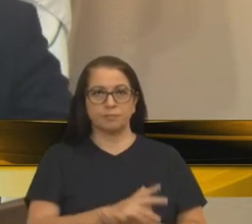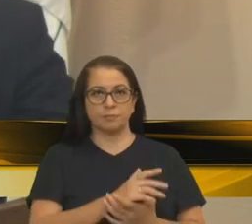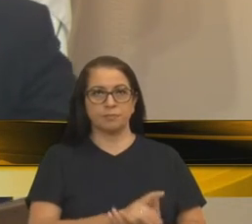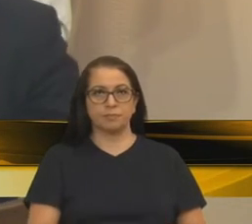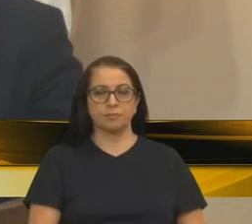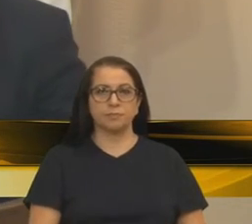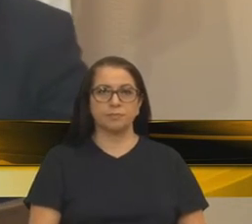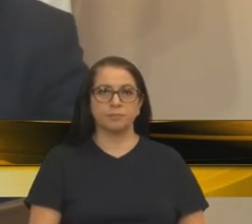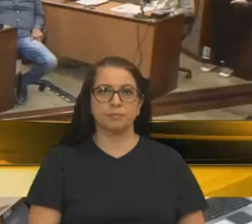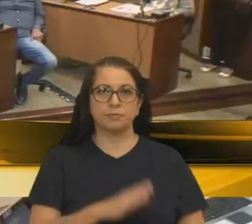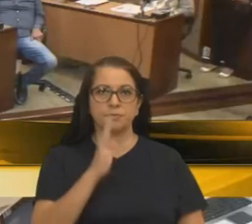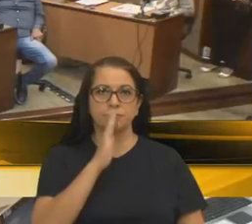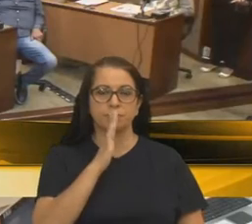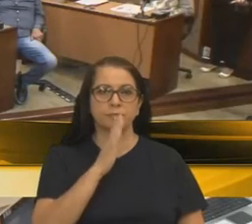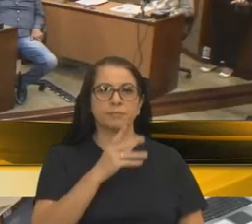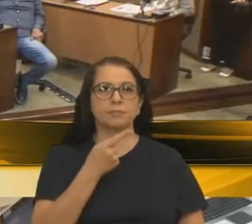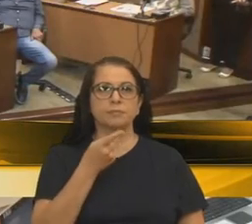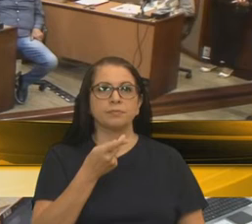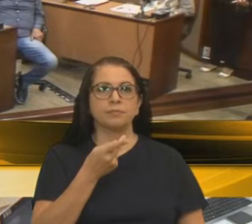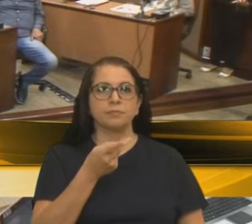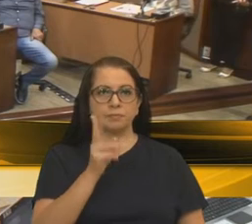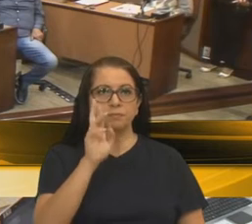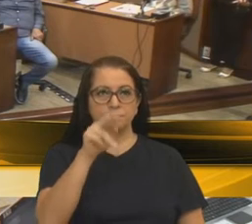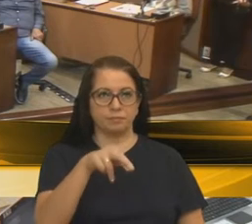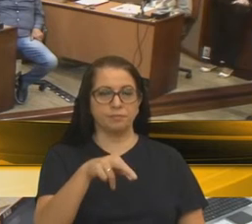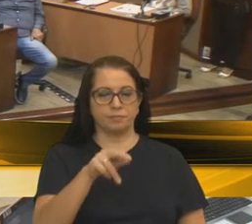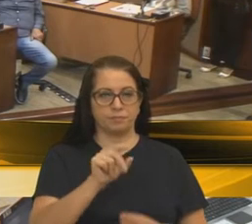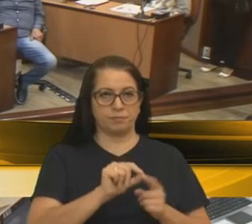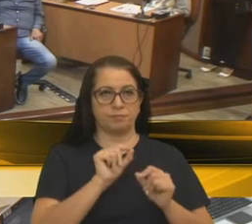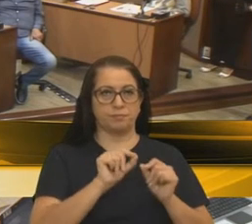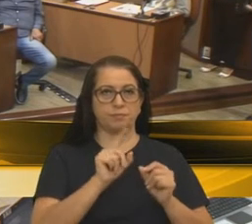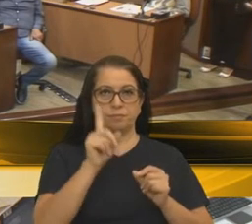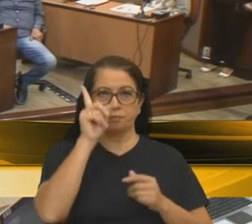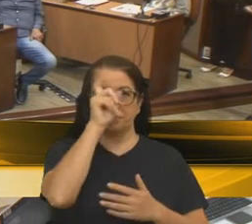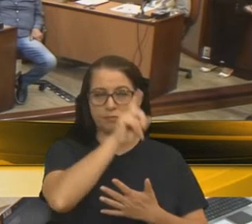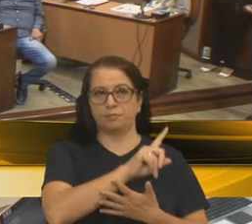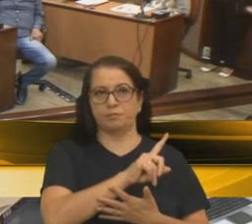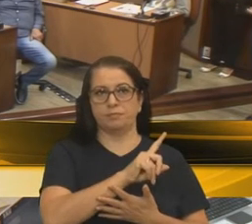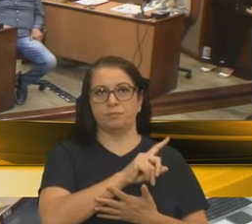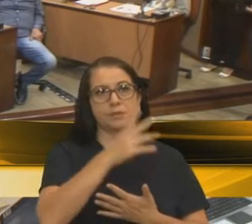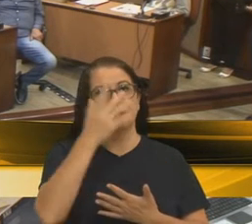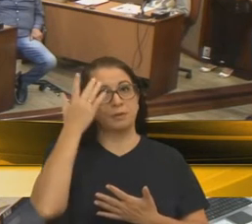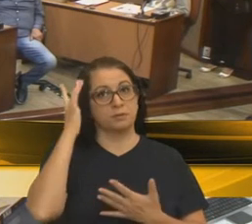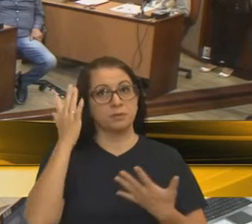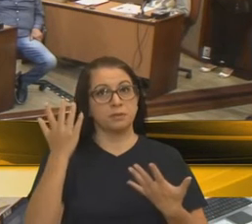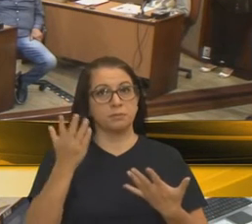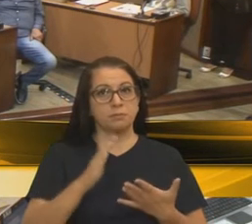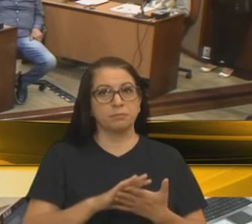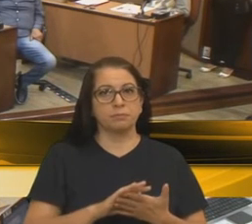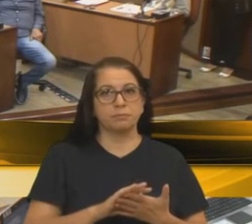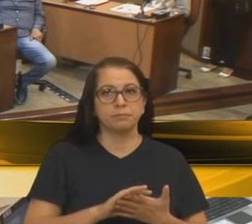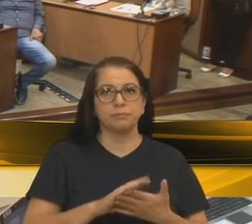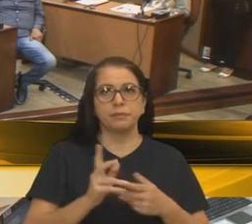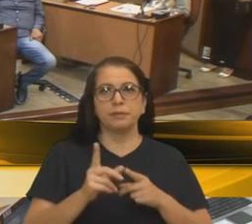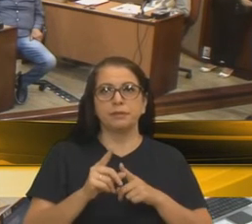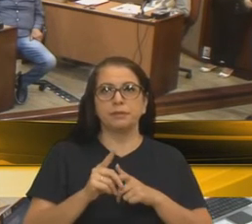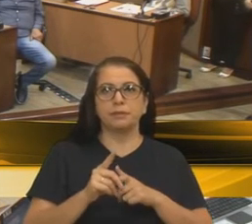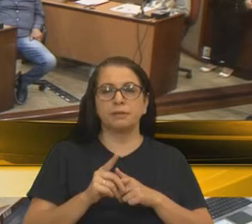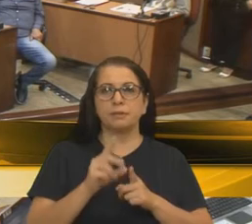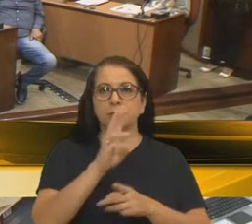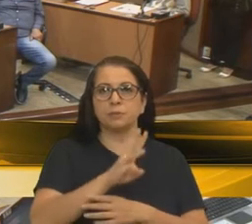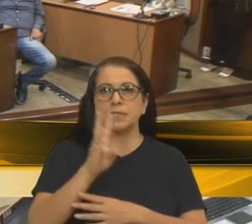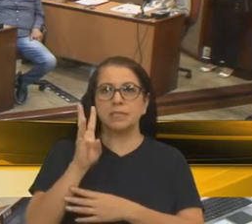na reta final. Bem rápido, Vossa Excelência tem razão nessa questão da dificuldade. Quem sabe criar um site